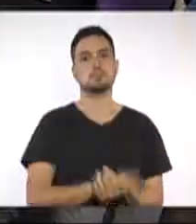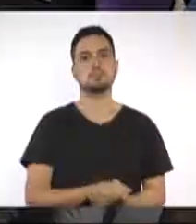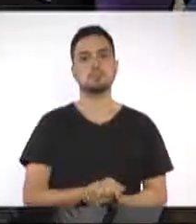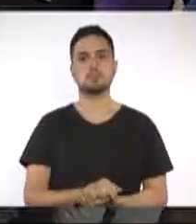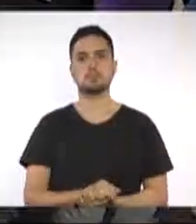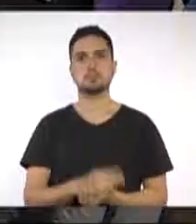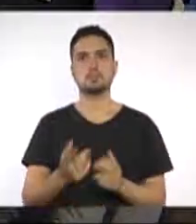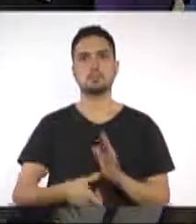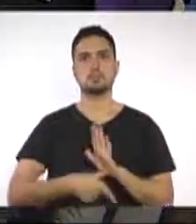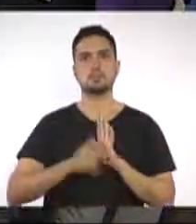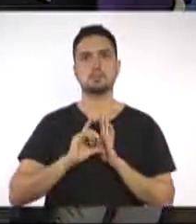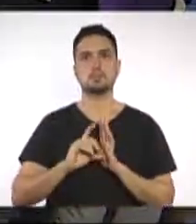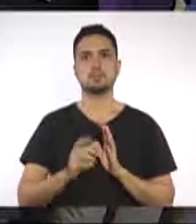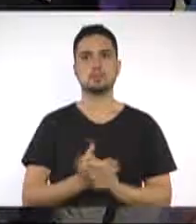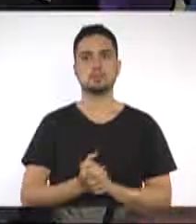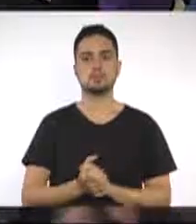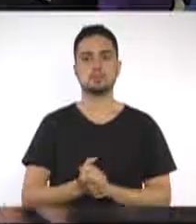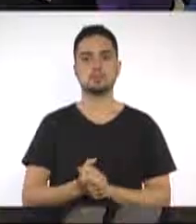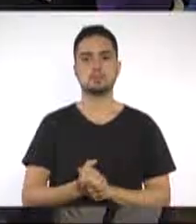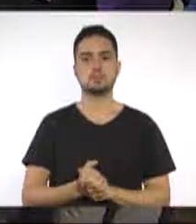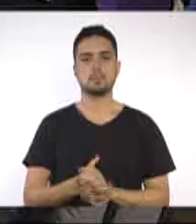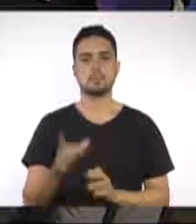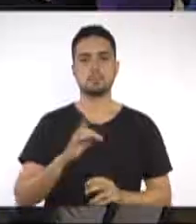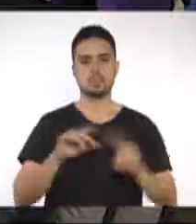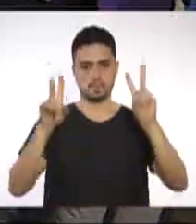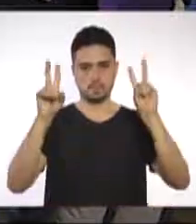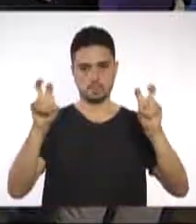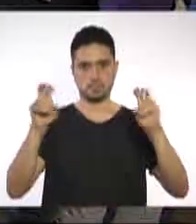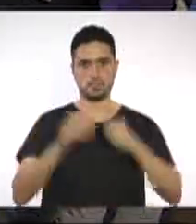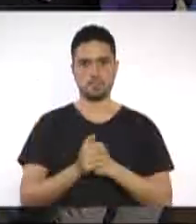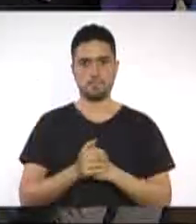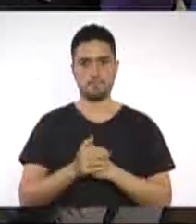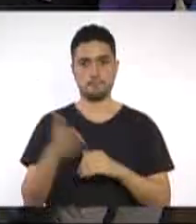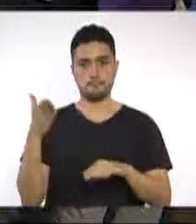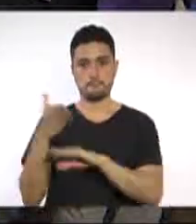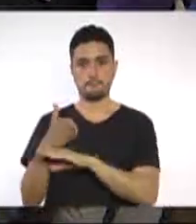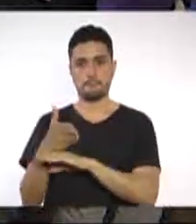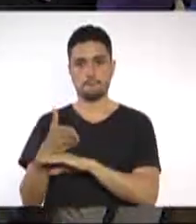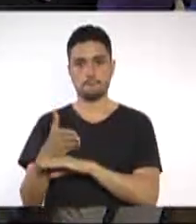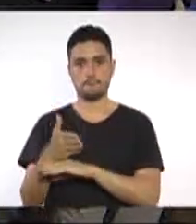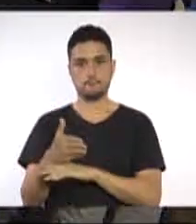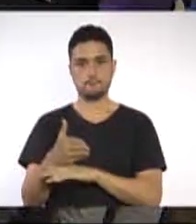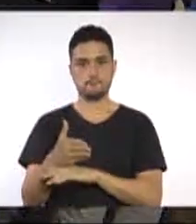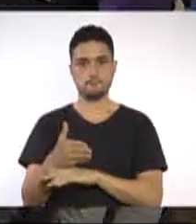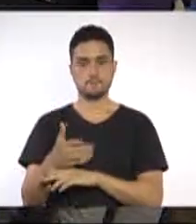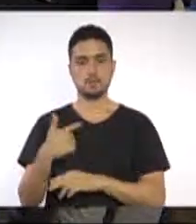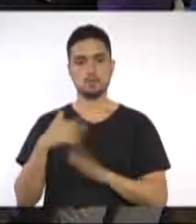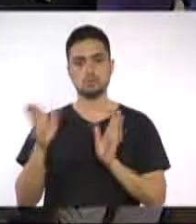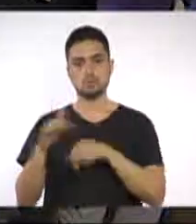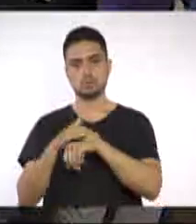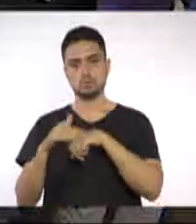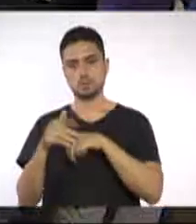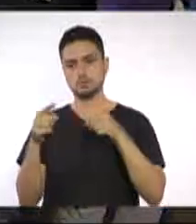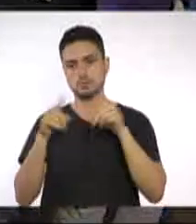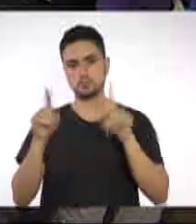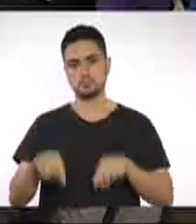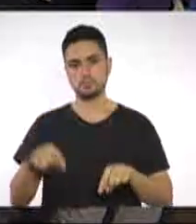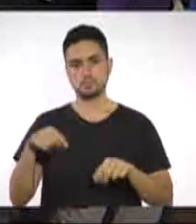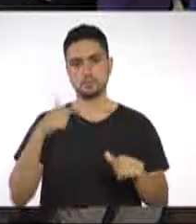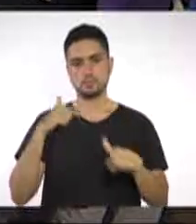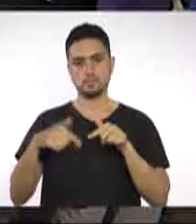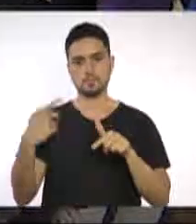eu... Aquele espaço entre a diplomação e a nomeação, eu tive uma conversa com um servidor muito antigo dessa casa. Eu falei para ele que eu